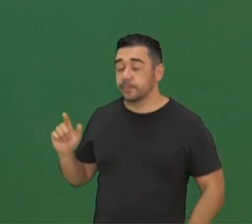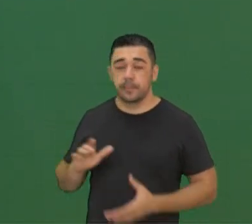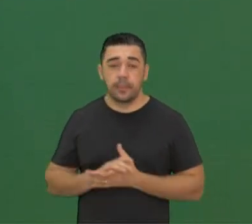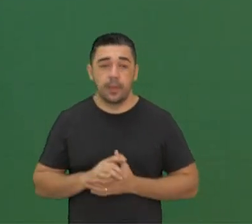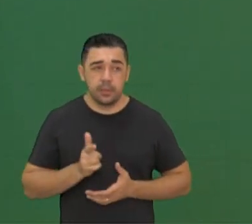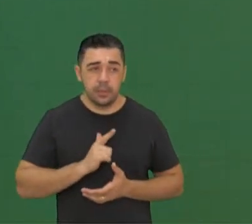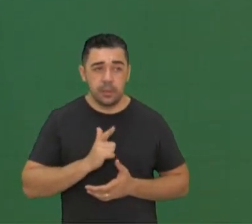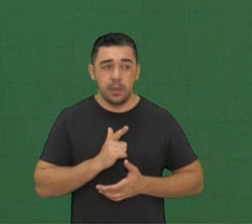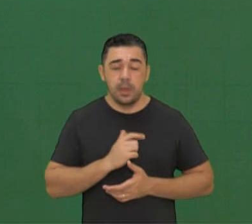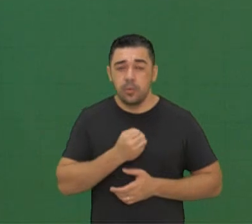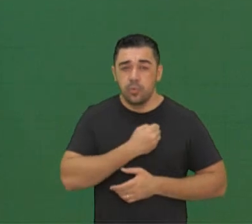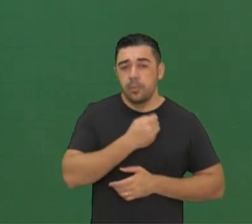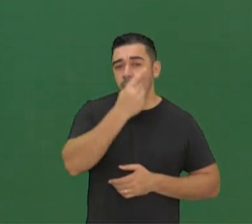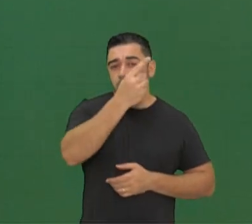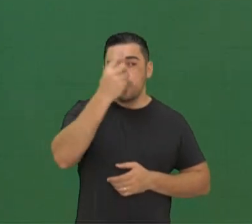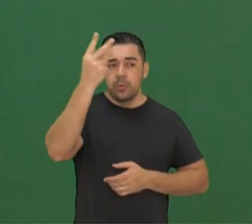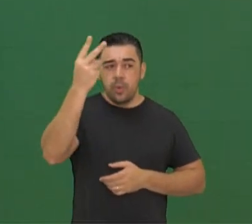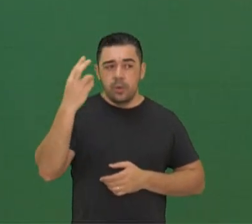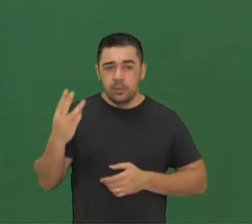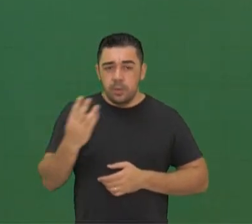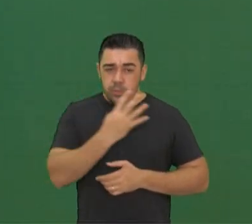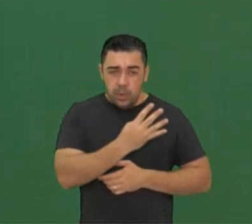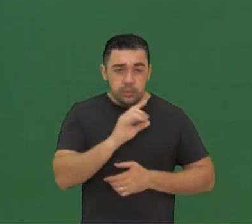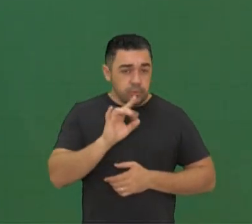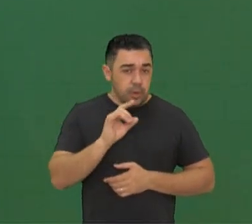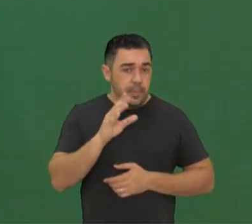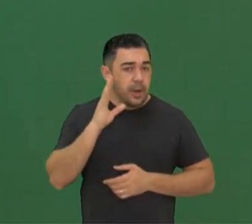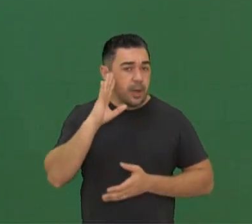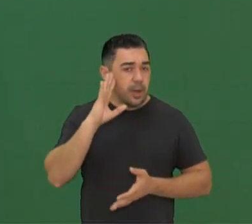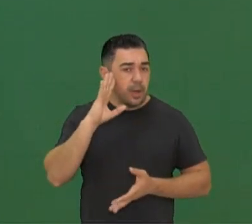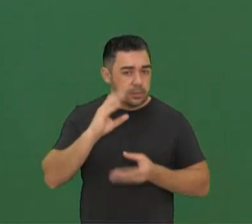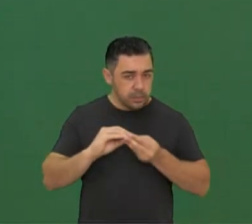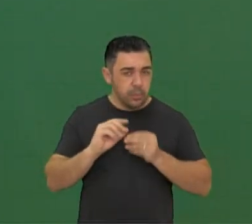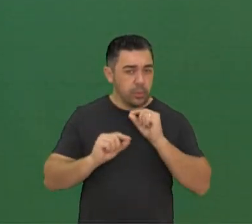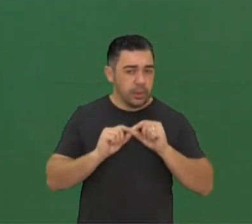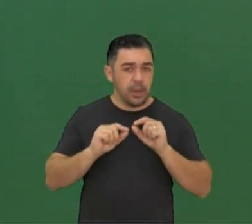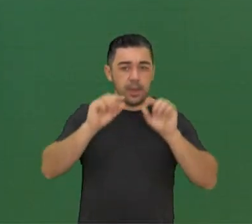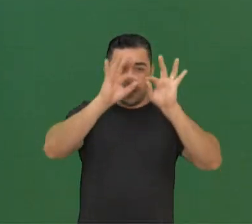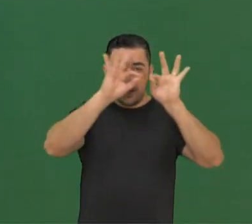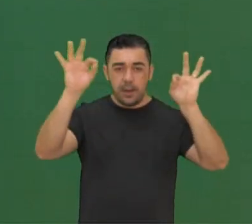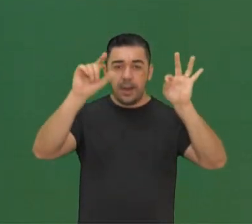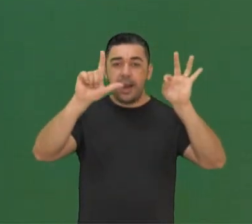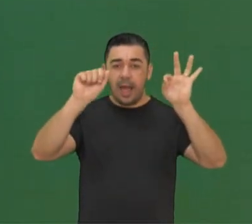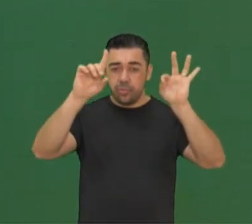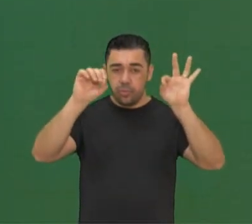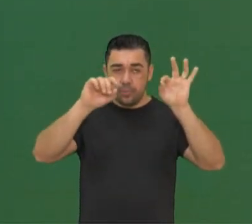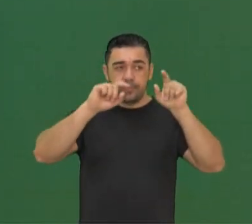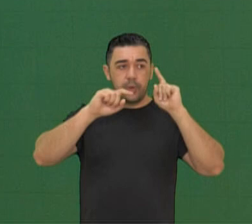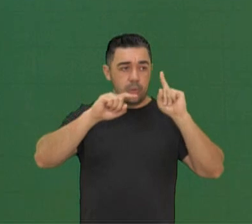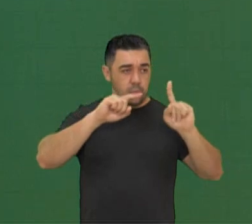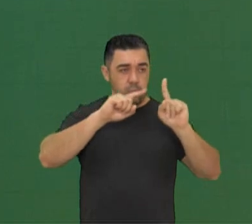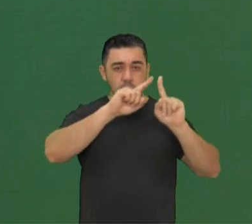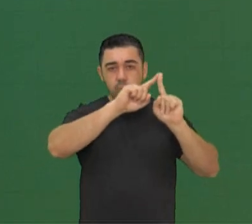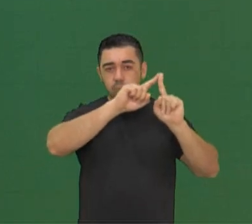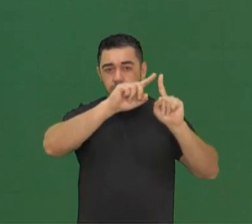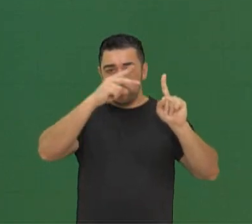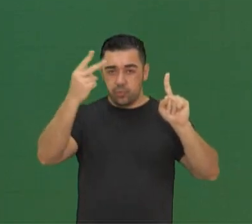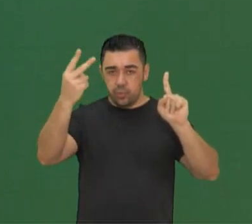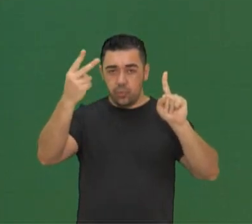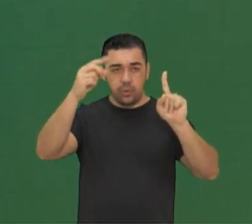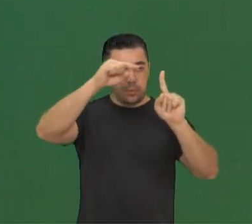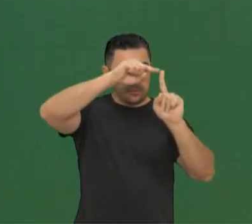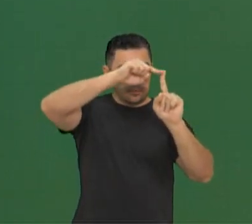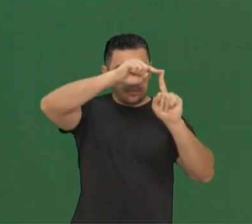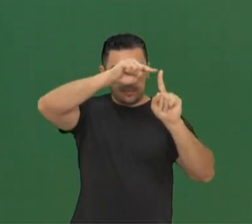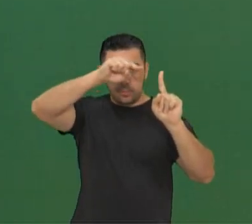numerei aqui os vértices para a gente poder trabalhar a ideia de lado e a ideia de diagonal. Então, ó, o que é lado? Lado é a